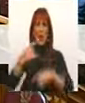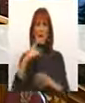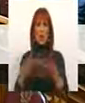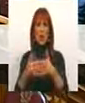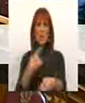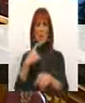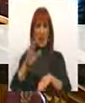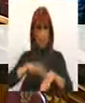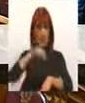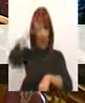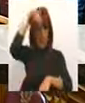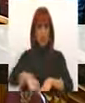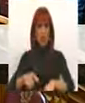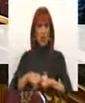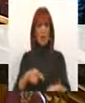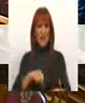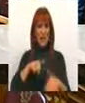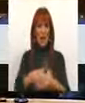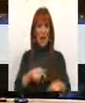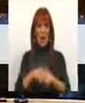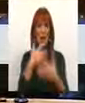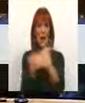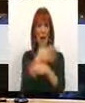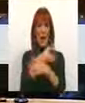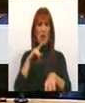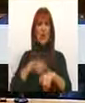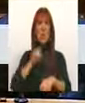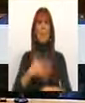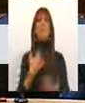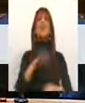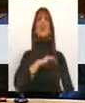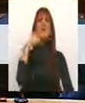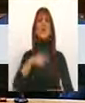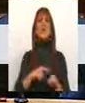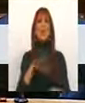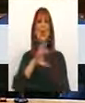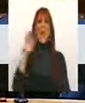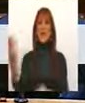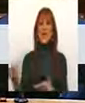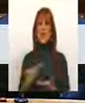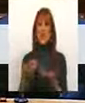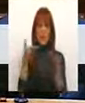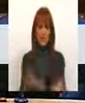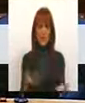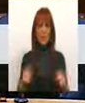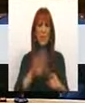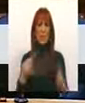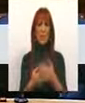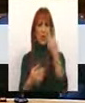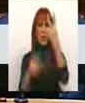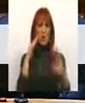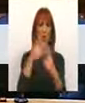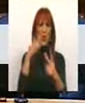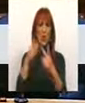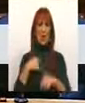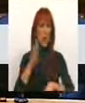comissões. Era por esta altura, em cima da época de incêndios. Meu Senhor Presidente, o PSD traz aqui também duas propostas muito concretas.